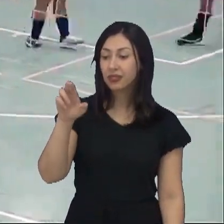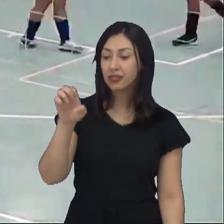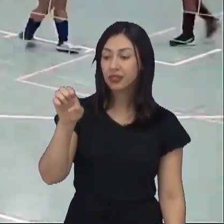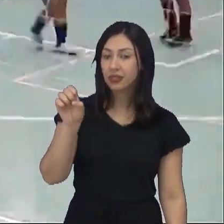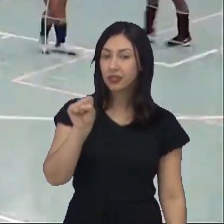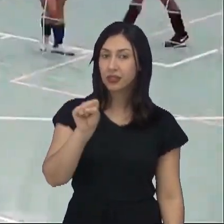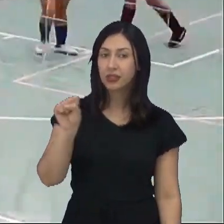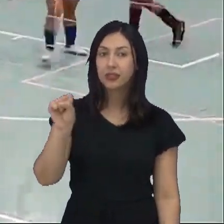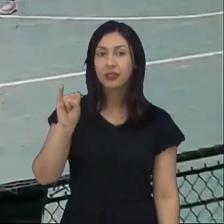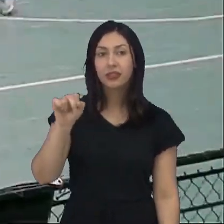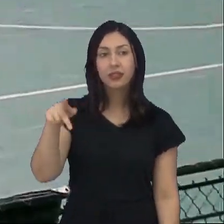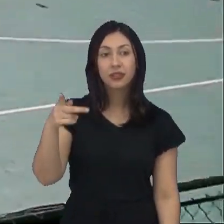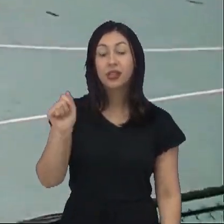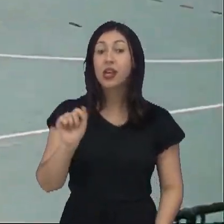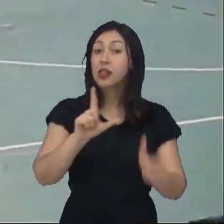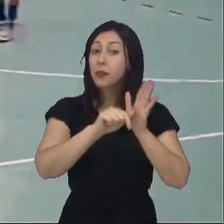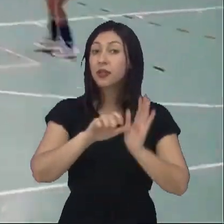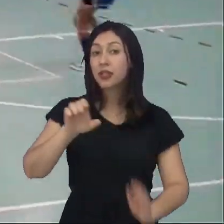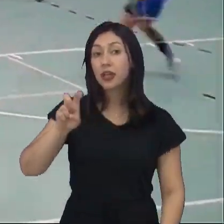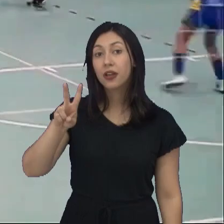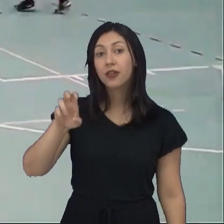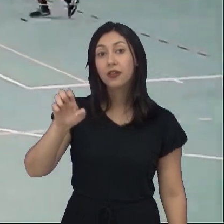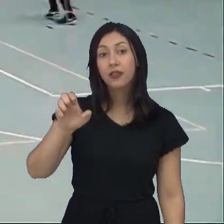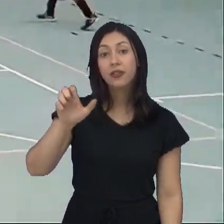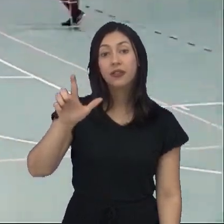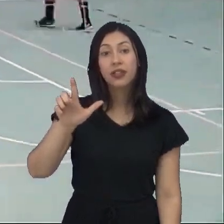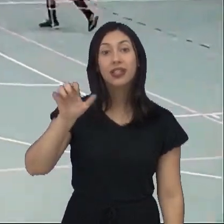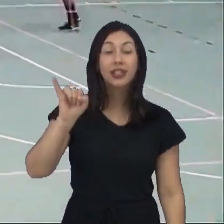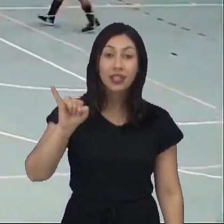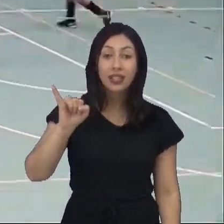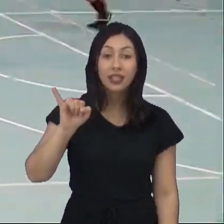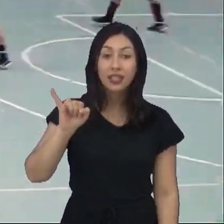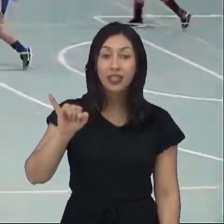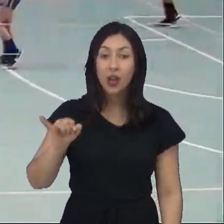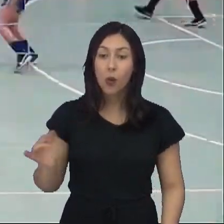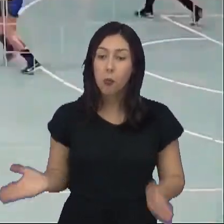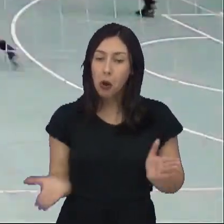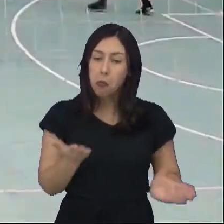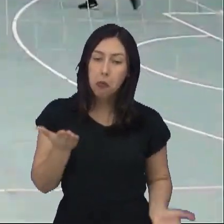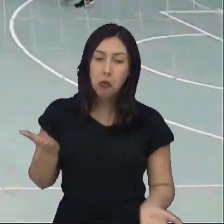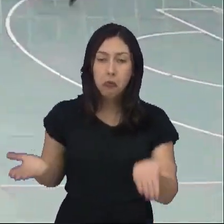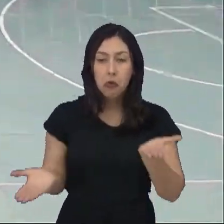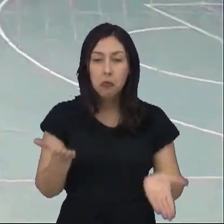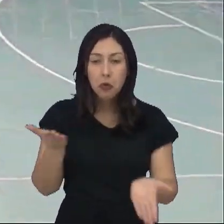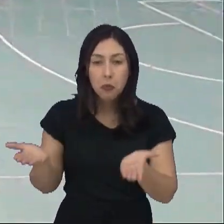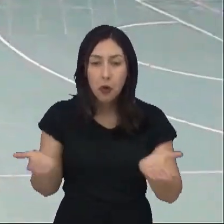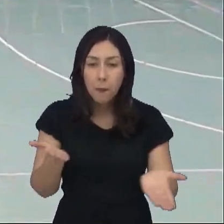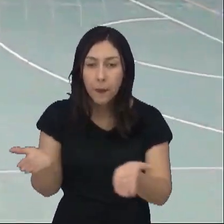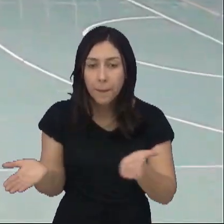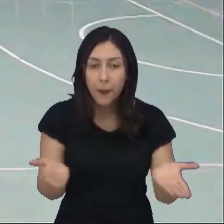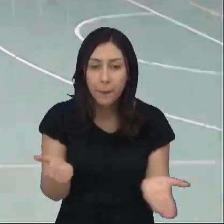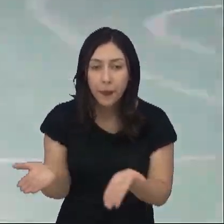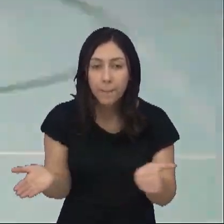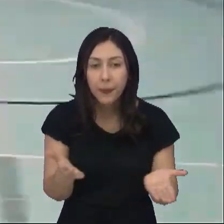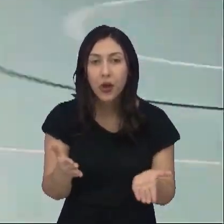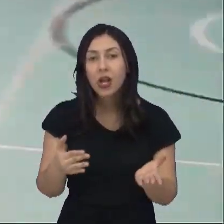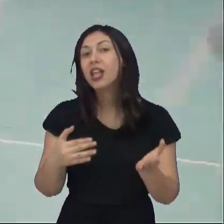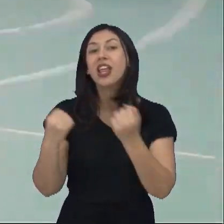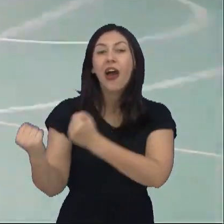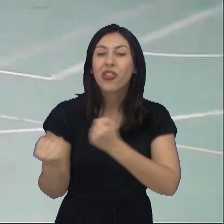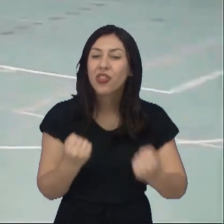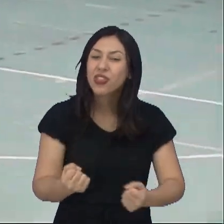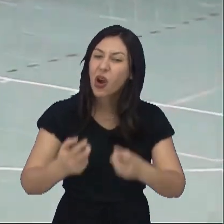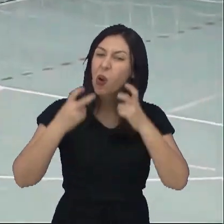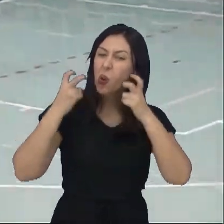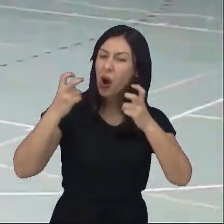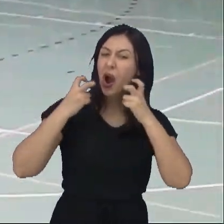a Evelyn calou vai fazer ela calou o ginásio nada lá foi lá e bala vai fazer a torcida vibrar Porque ela fez isso aí